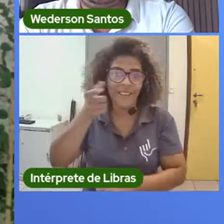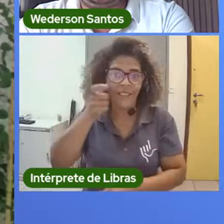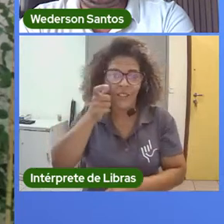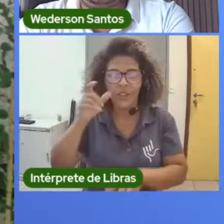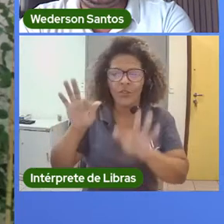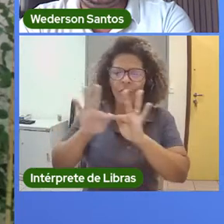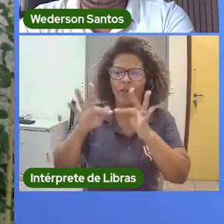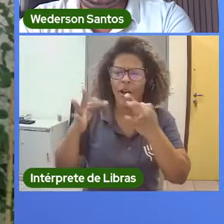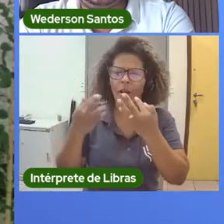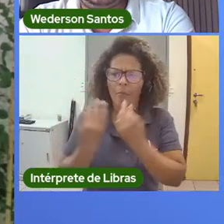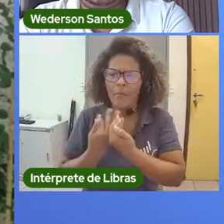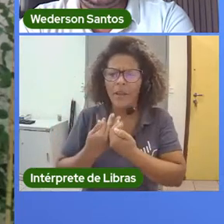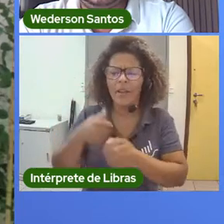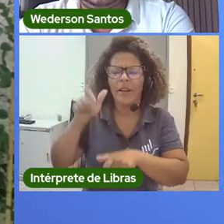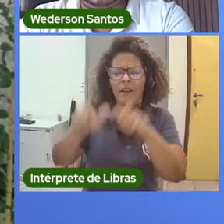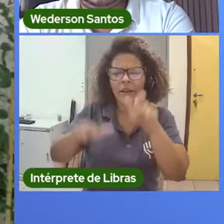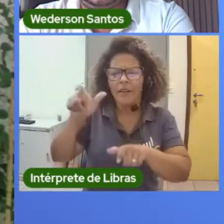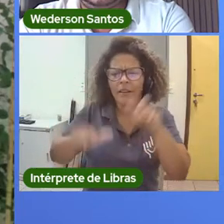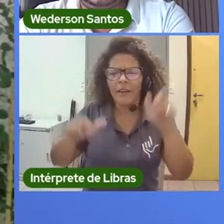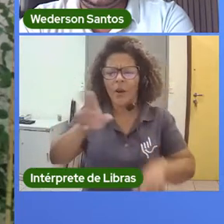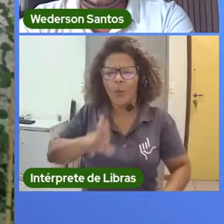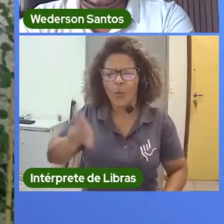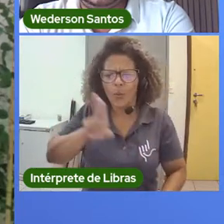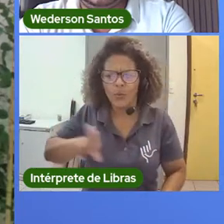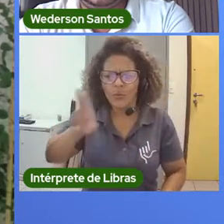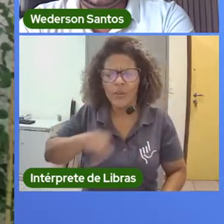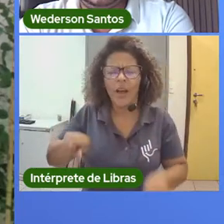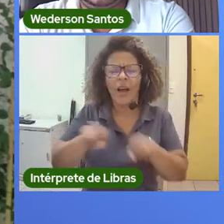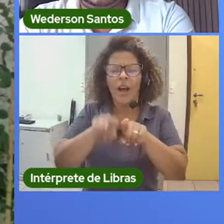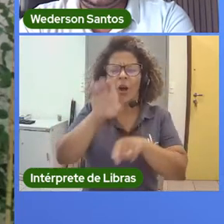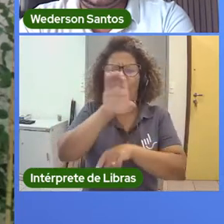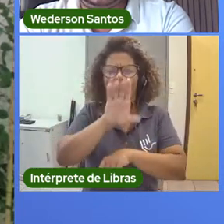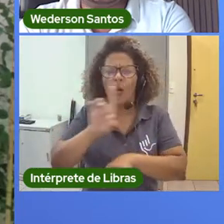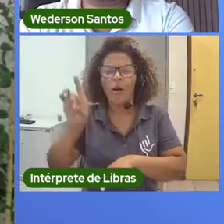Famílias, usuários, coordenadores de assistência.